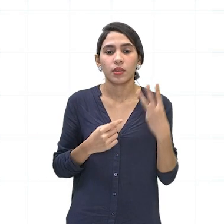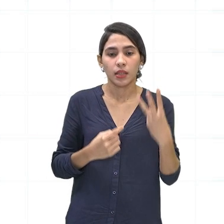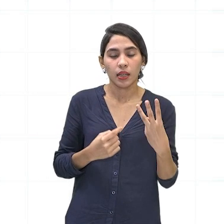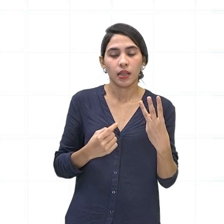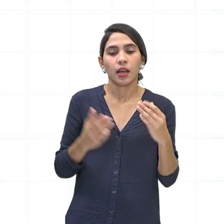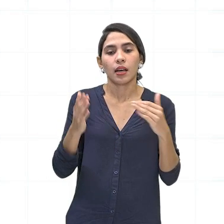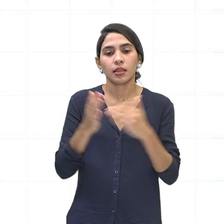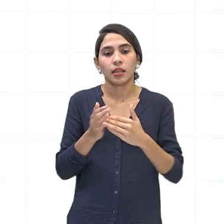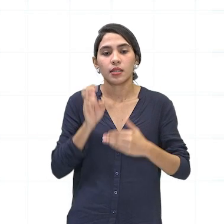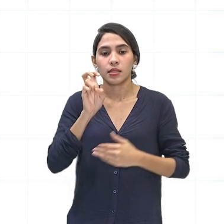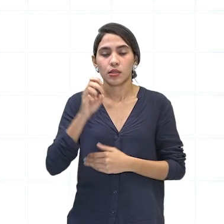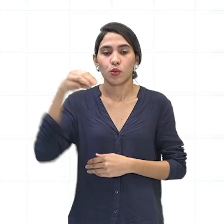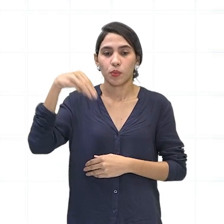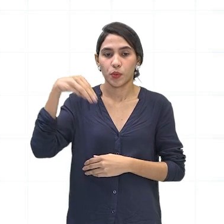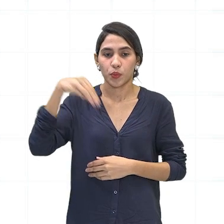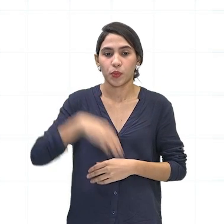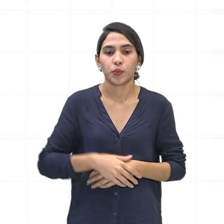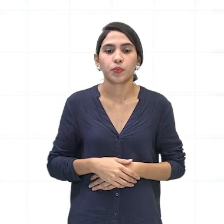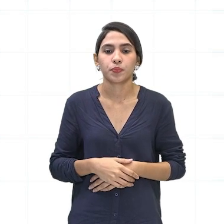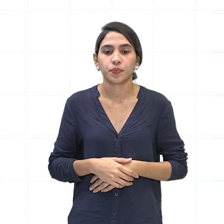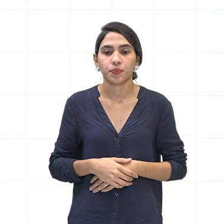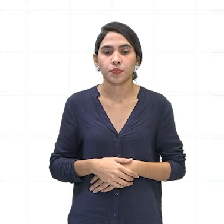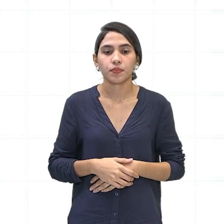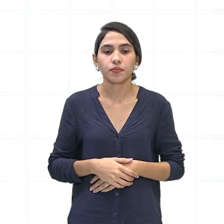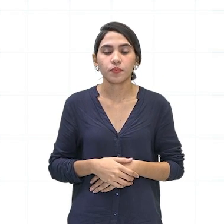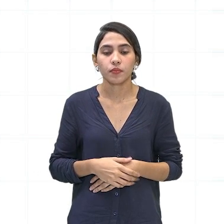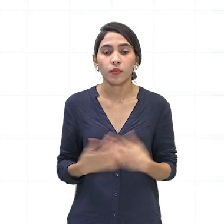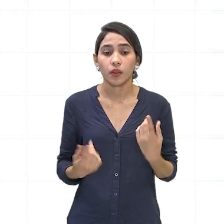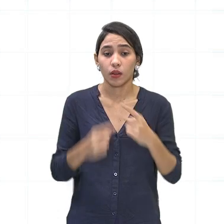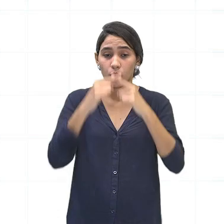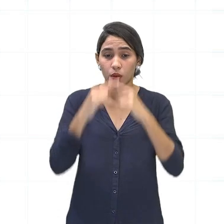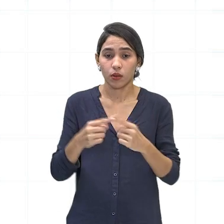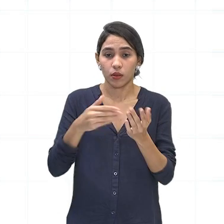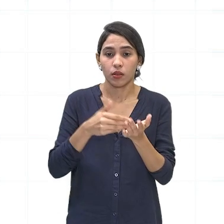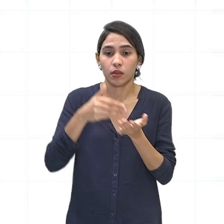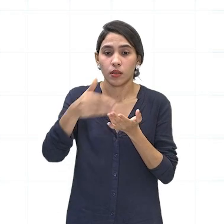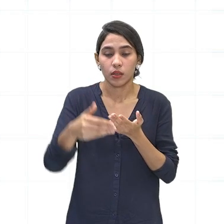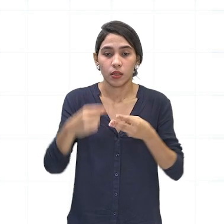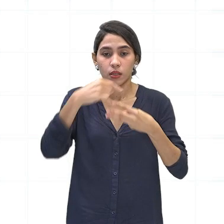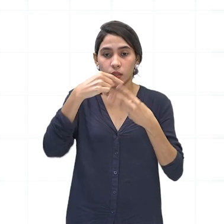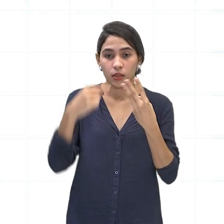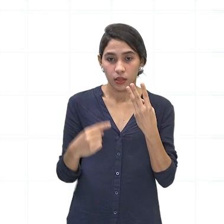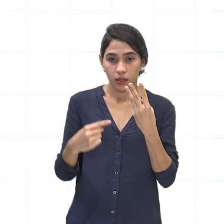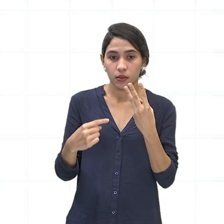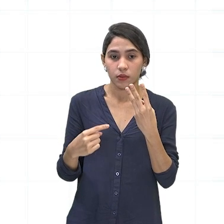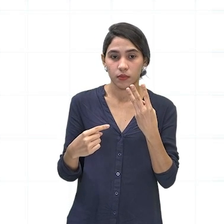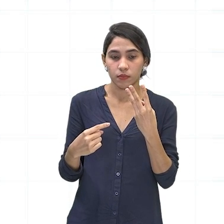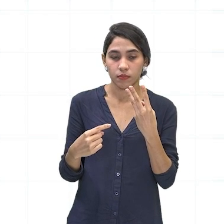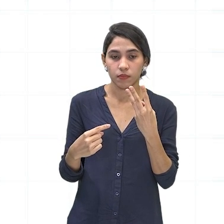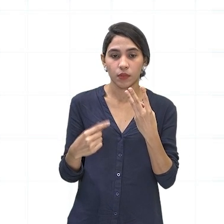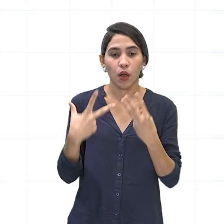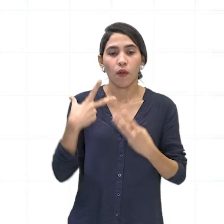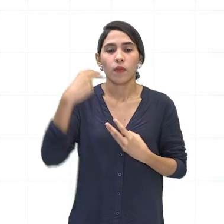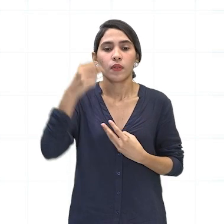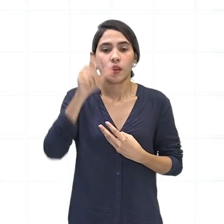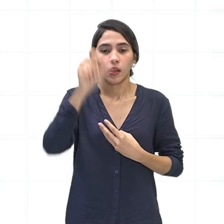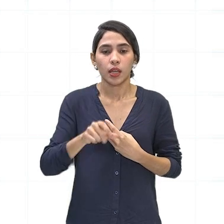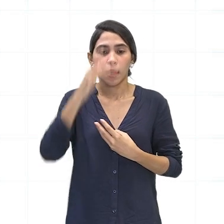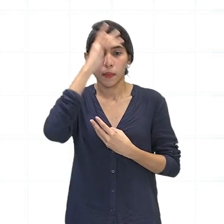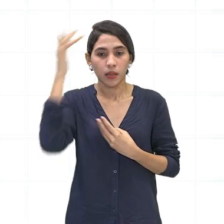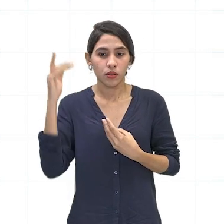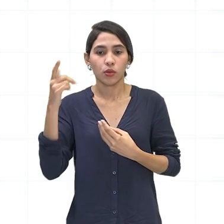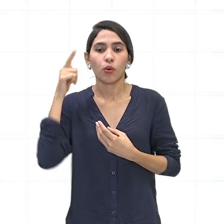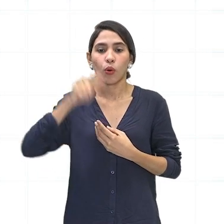3 a 5 minutos. Elas são disputadas na forma de melhor de 3 e o vencedor